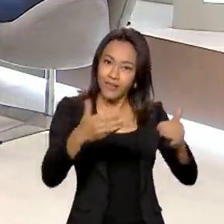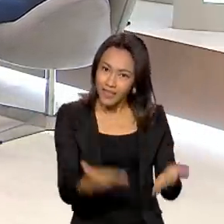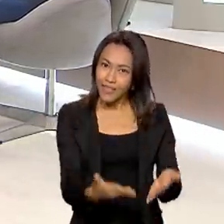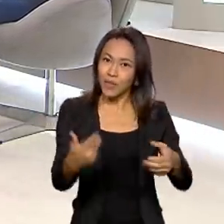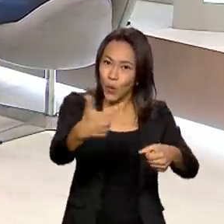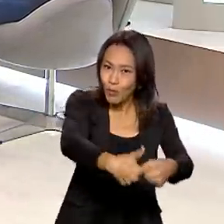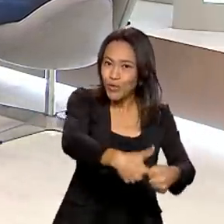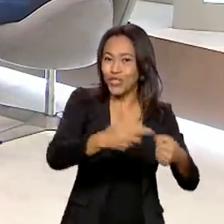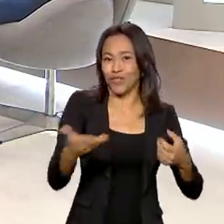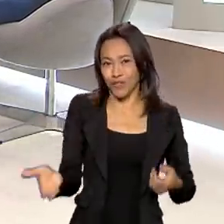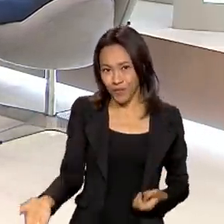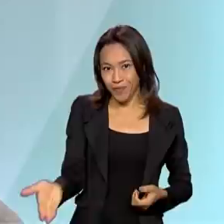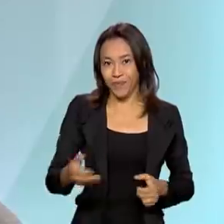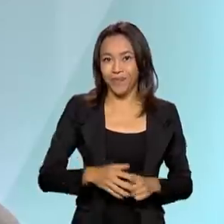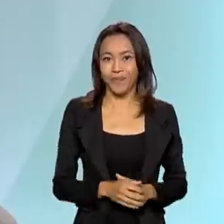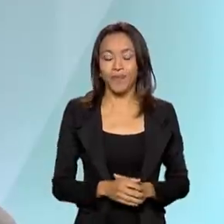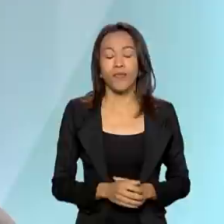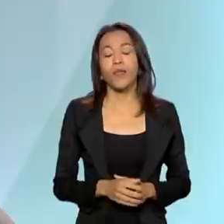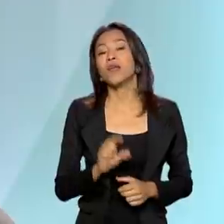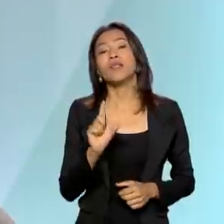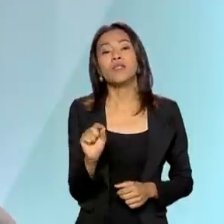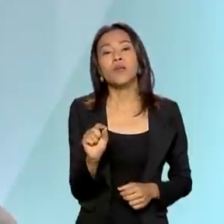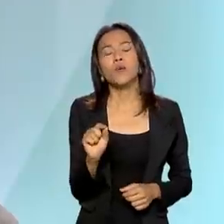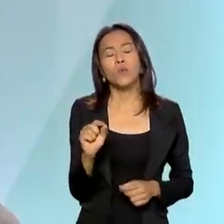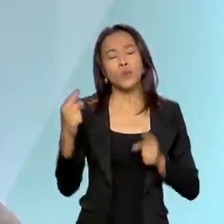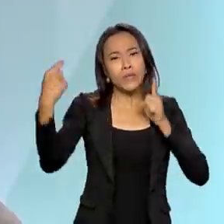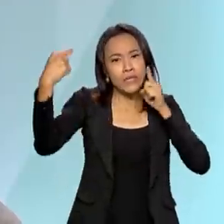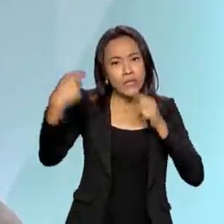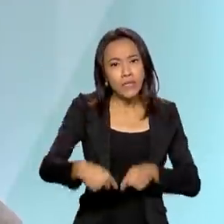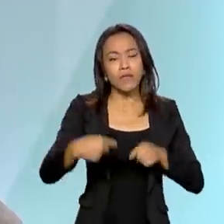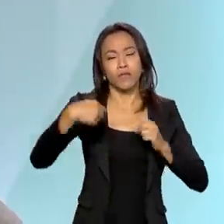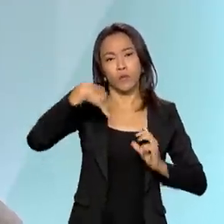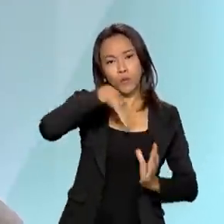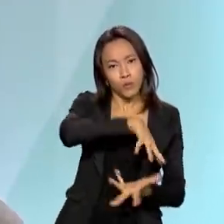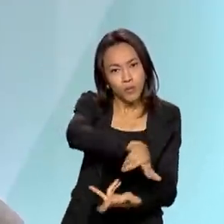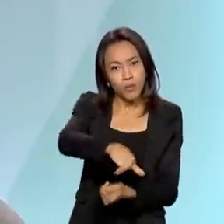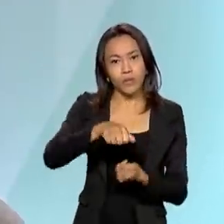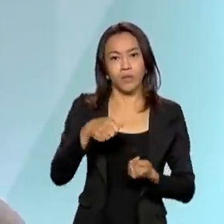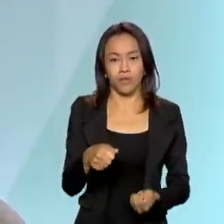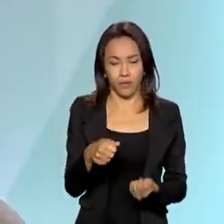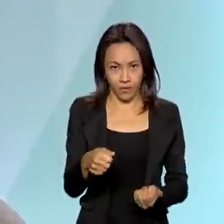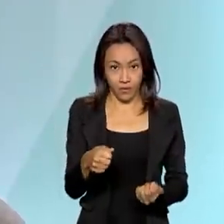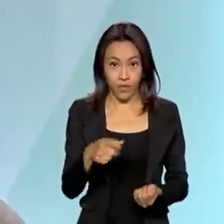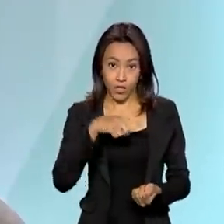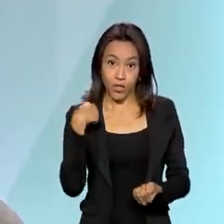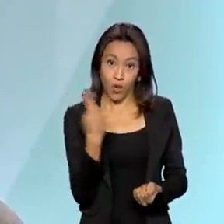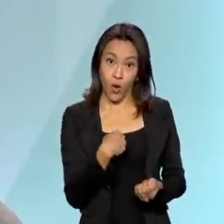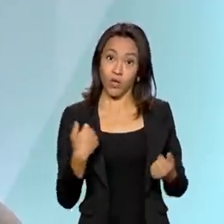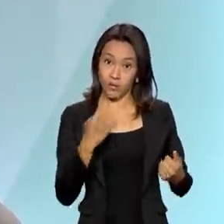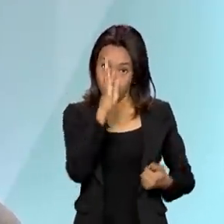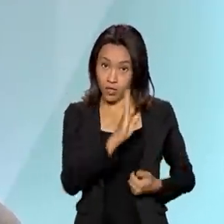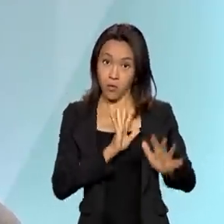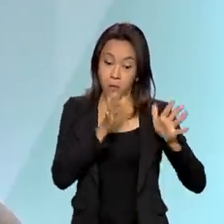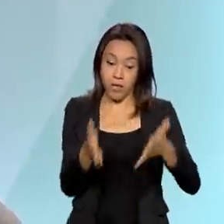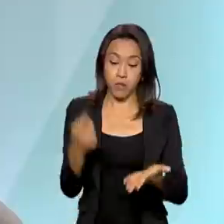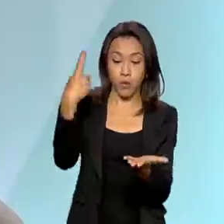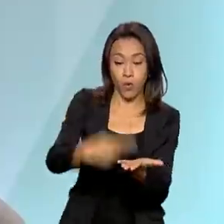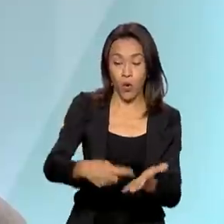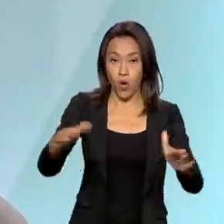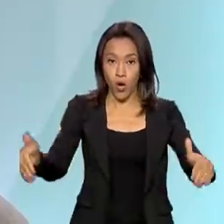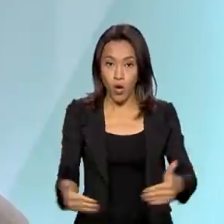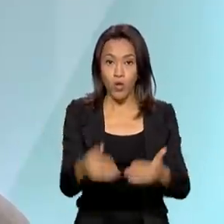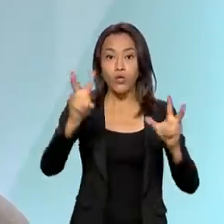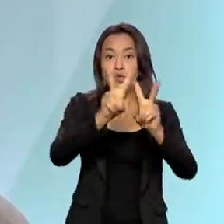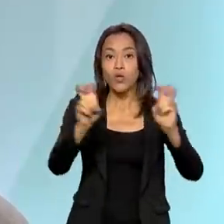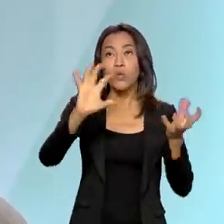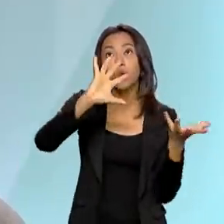combustível. O grande desafio que o mundo tem, nós participamos do acordo do clima. Dentro desse acordo do